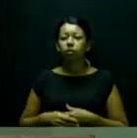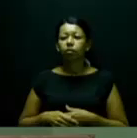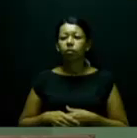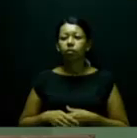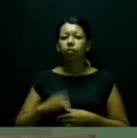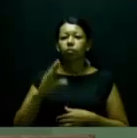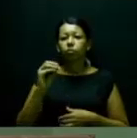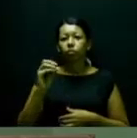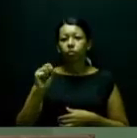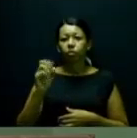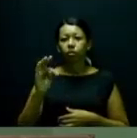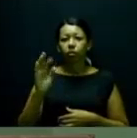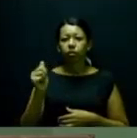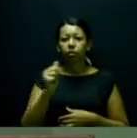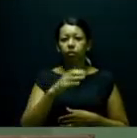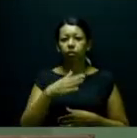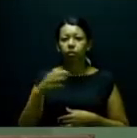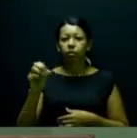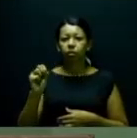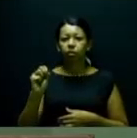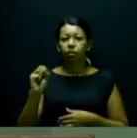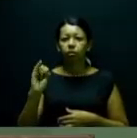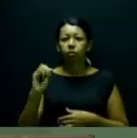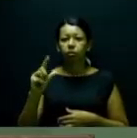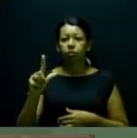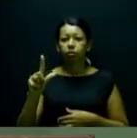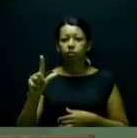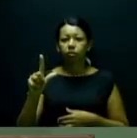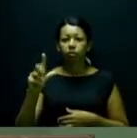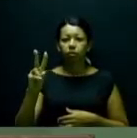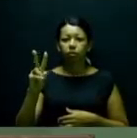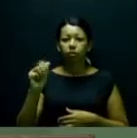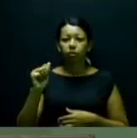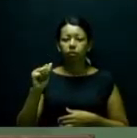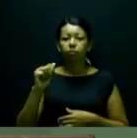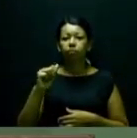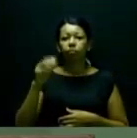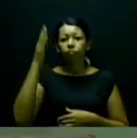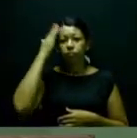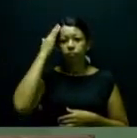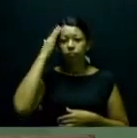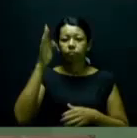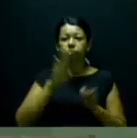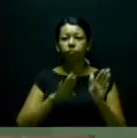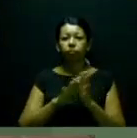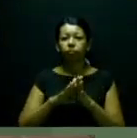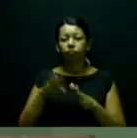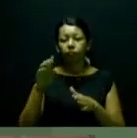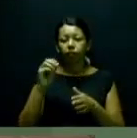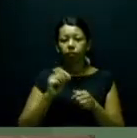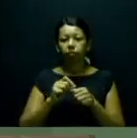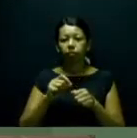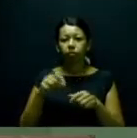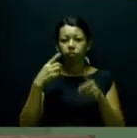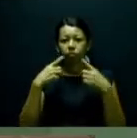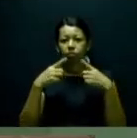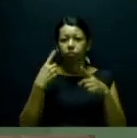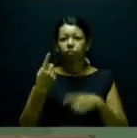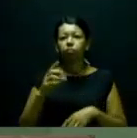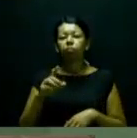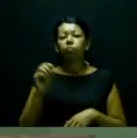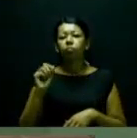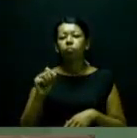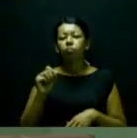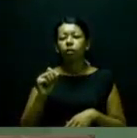5. E aí, como é sabido por todos, nós já fizemos várias denúncias ao longo do nosso mandato, uma delas, inclusive,